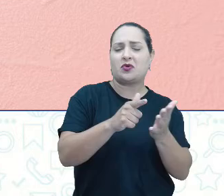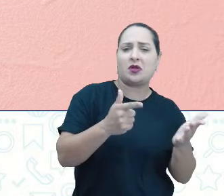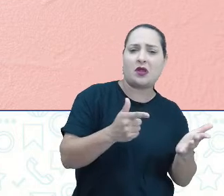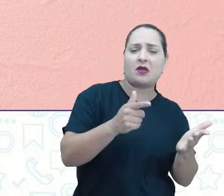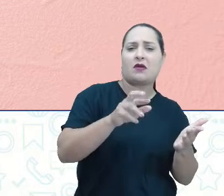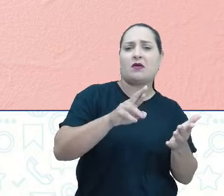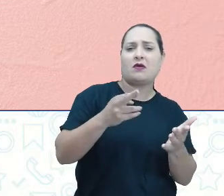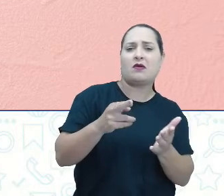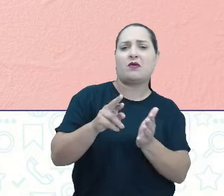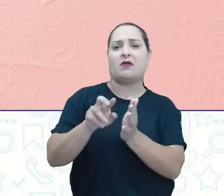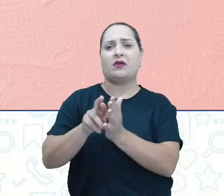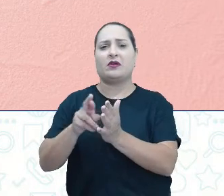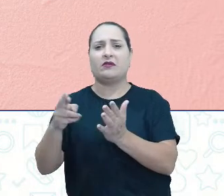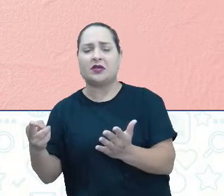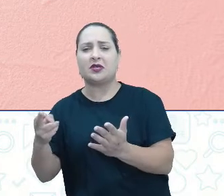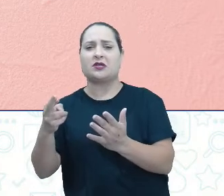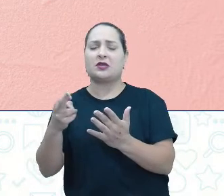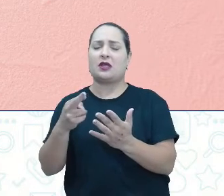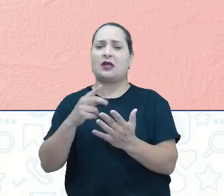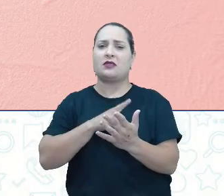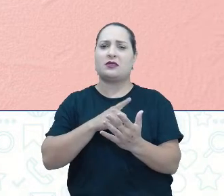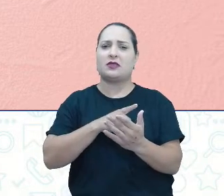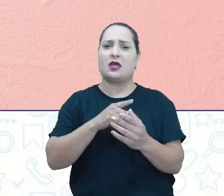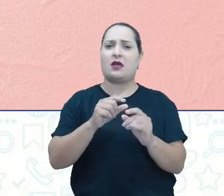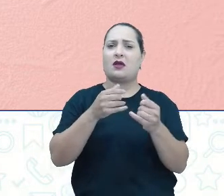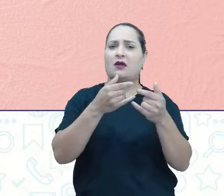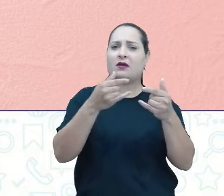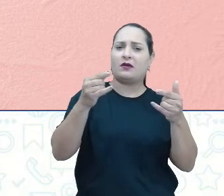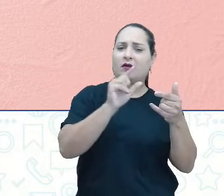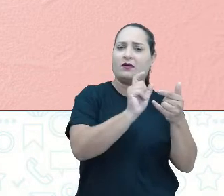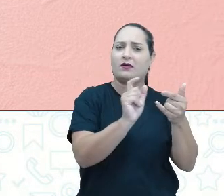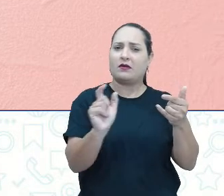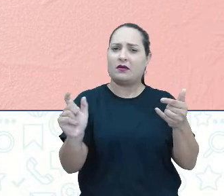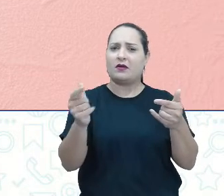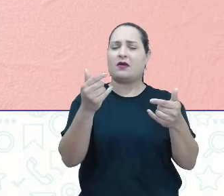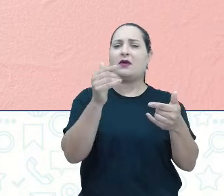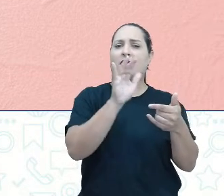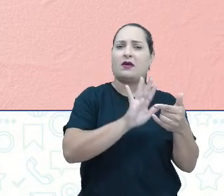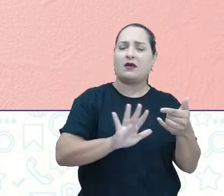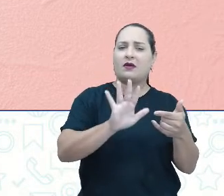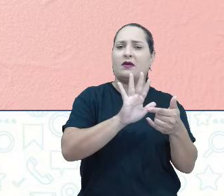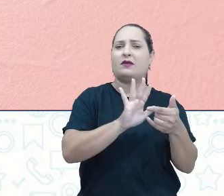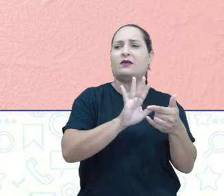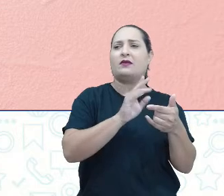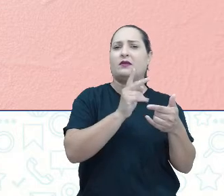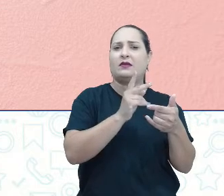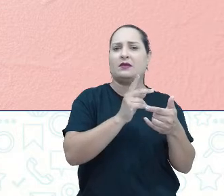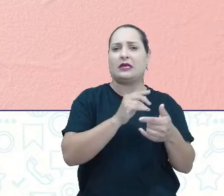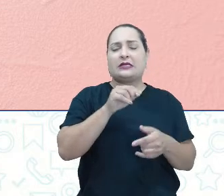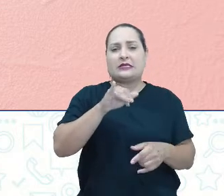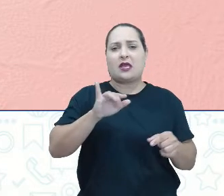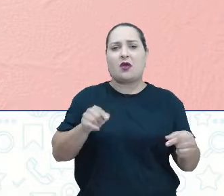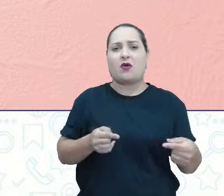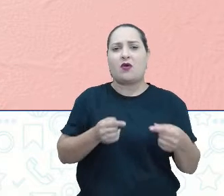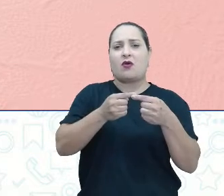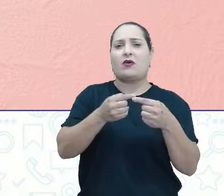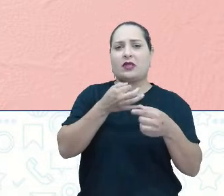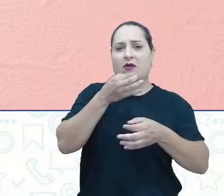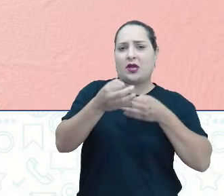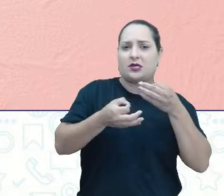só vai publicar uma charge se ele concorda com a crítica feita pela charge, entendeu?